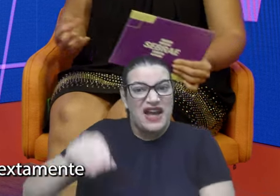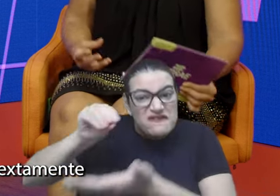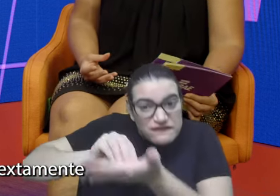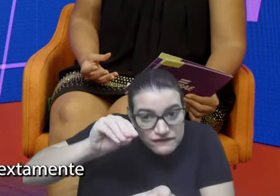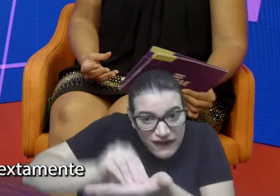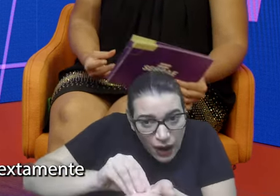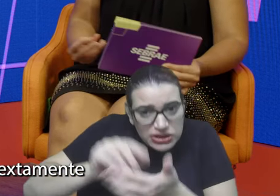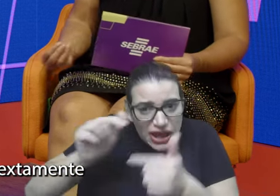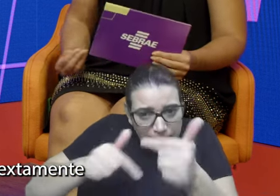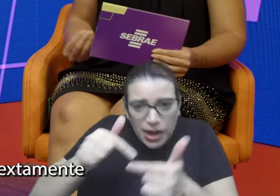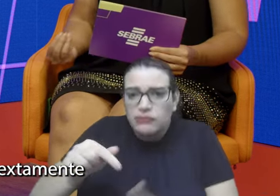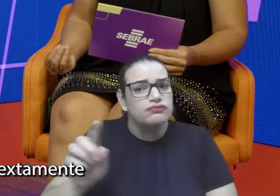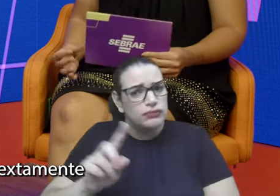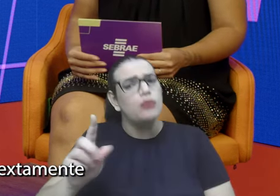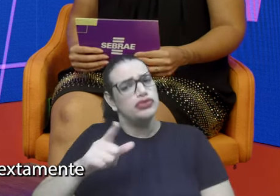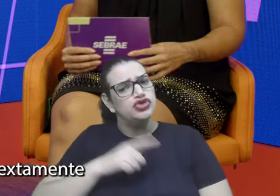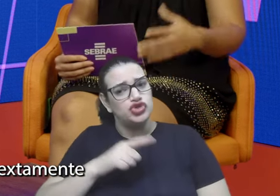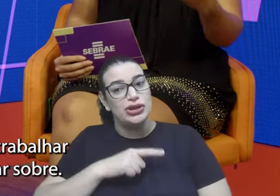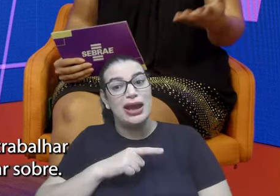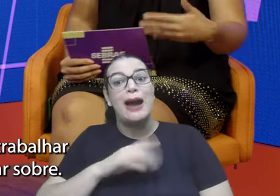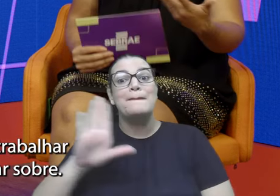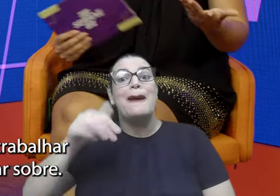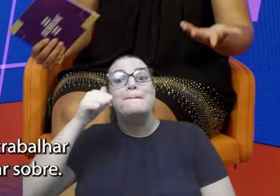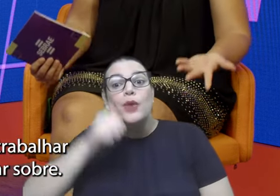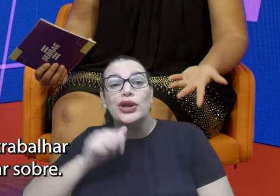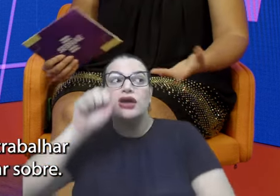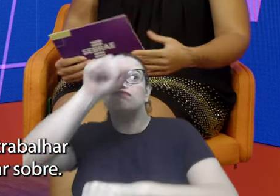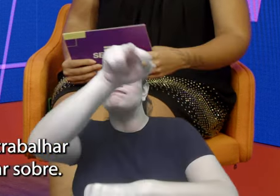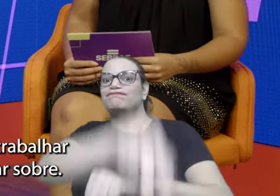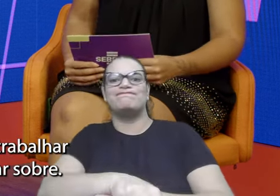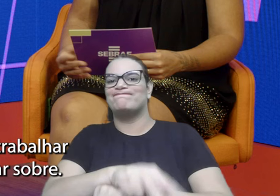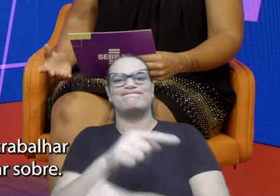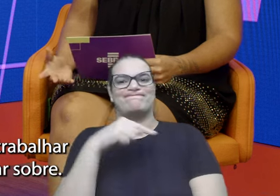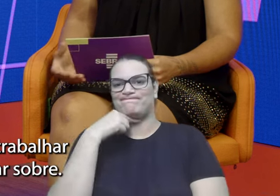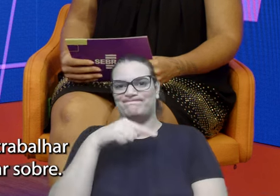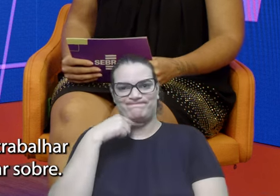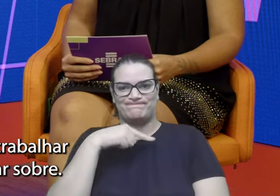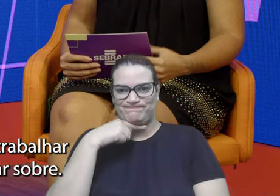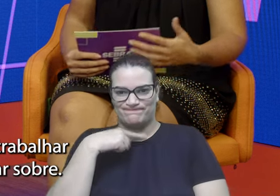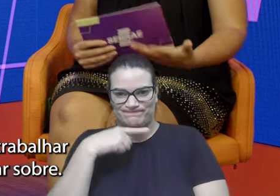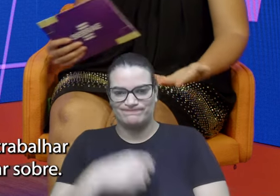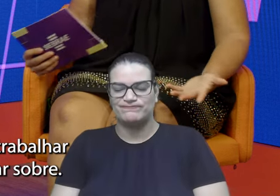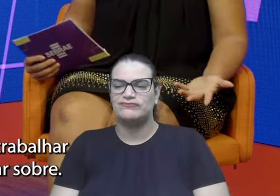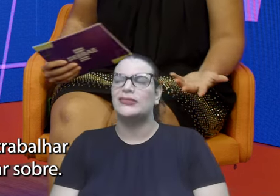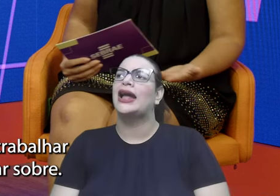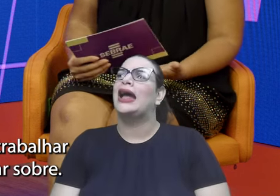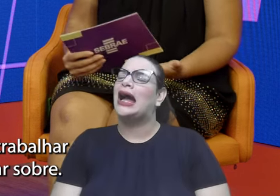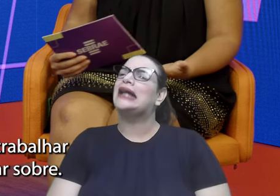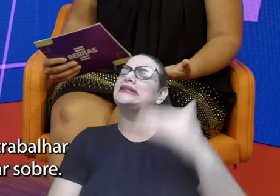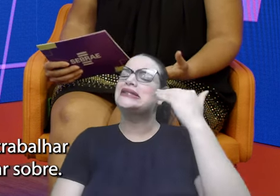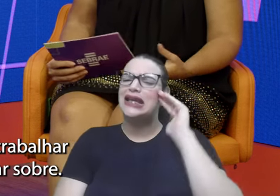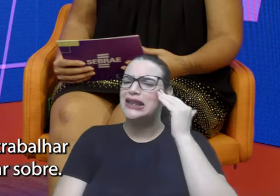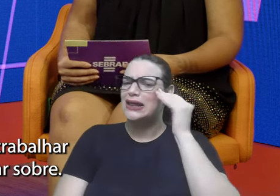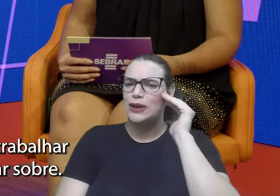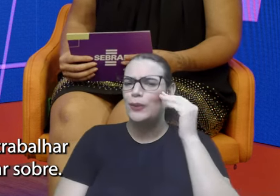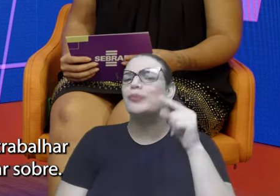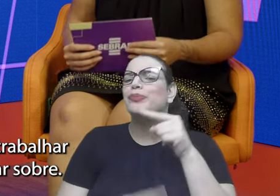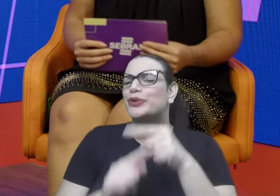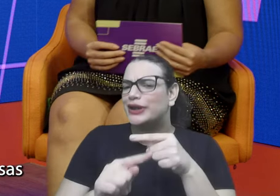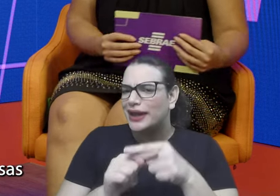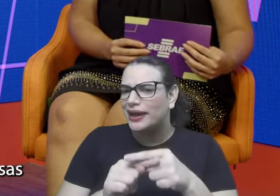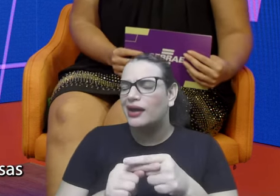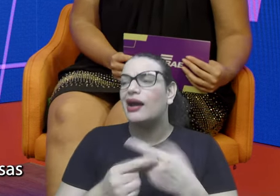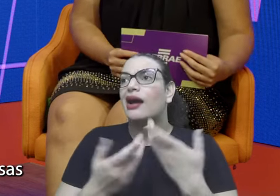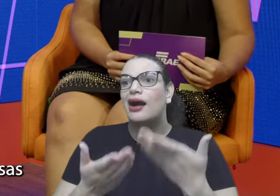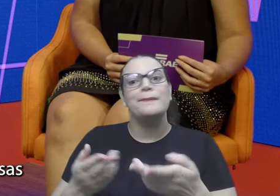falta de emprego né Era Era exatamente essas mulheres não conseguiam trabalhar e a eles foram entender e pesquisar sobre E